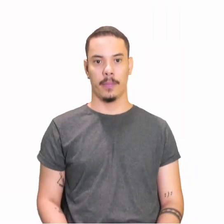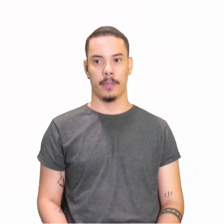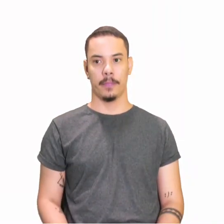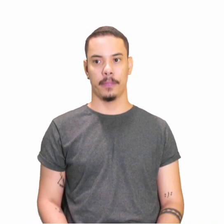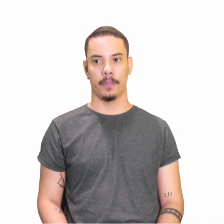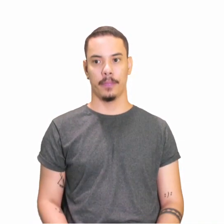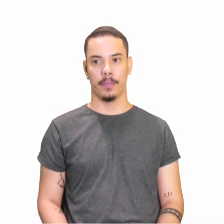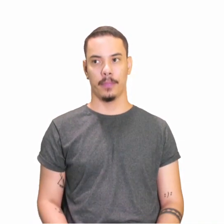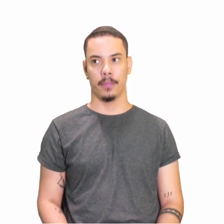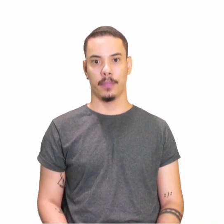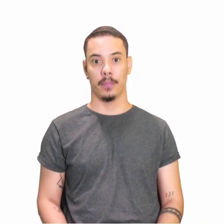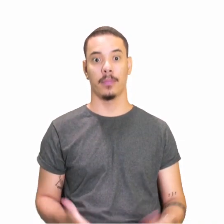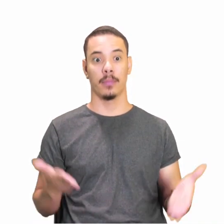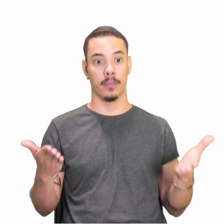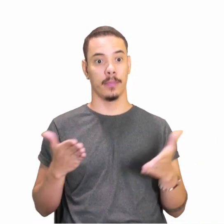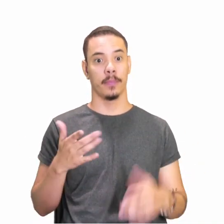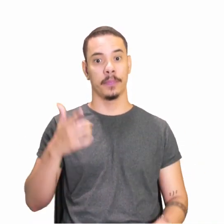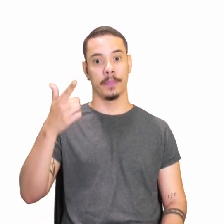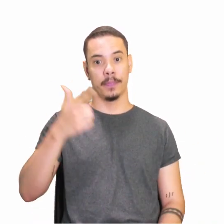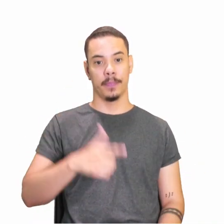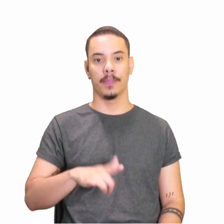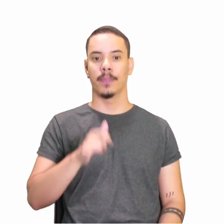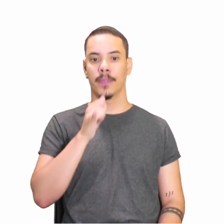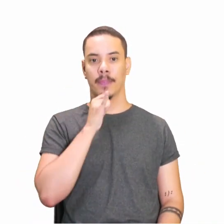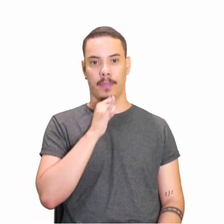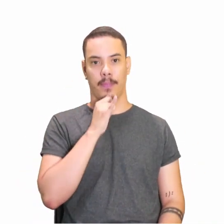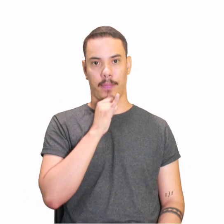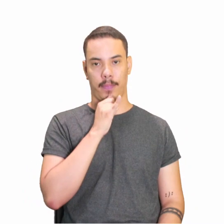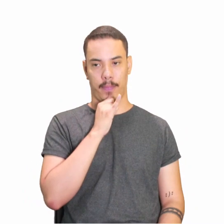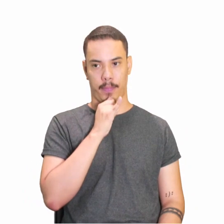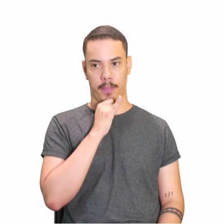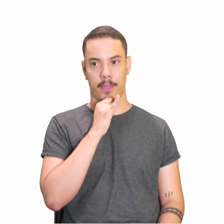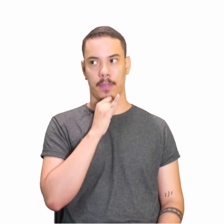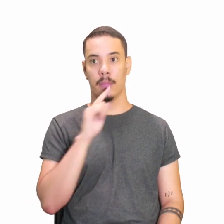Vamos aí a mais exemplos, né?